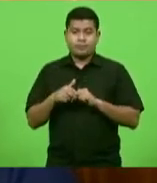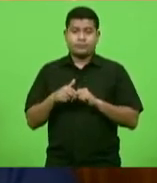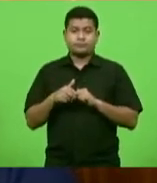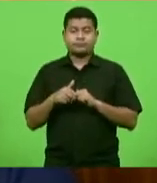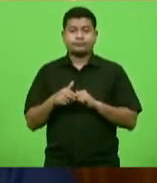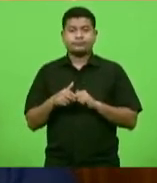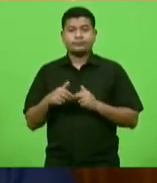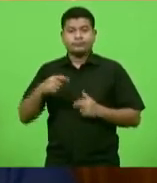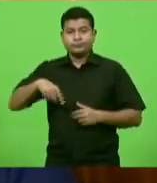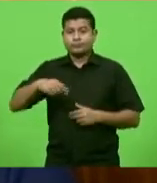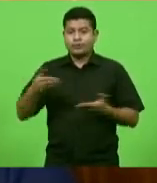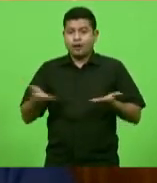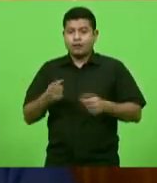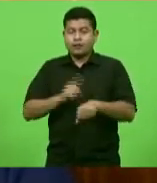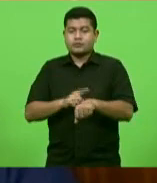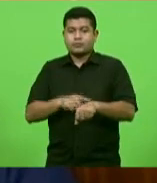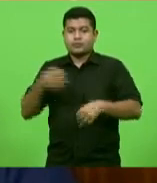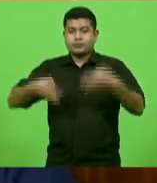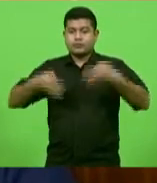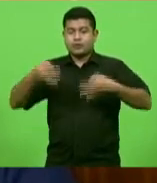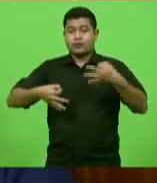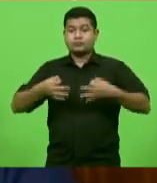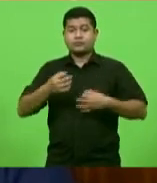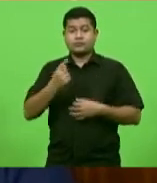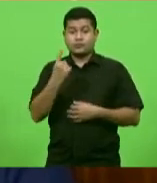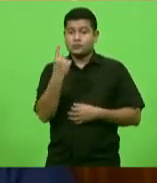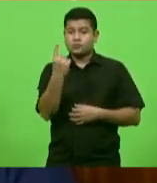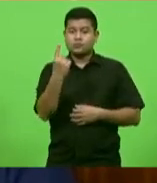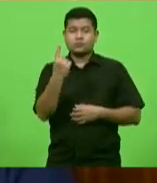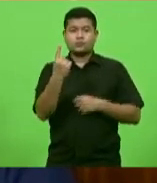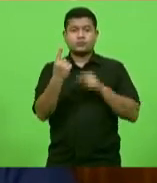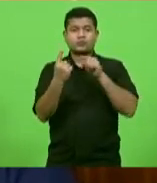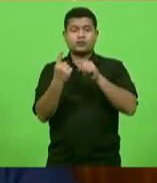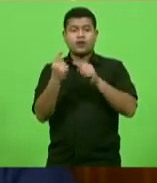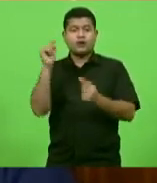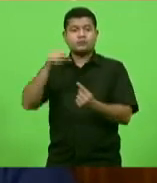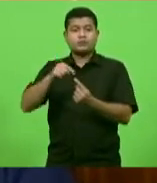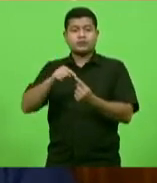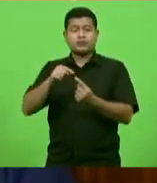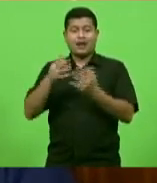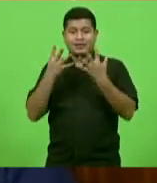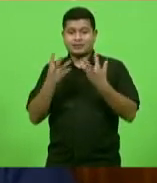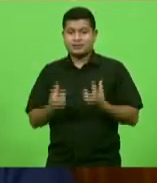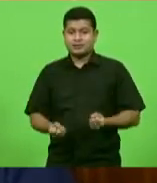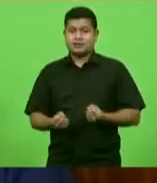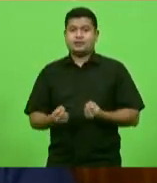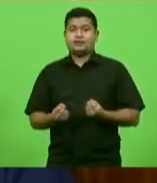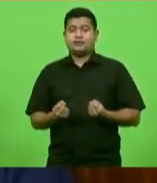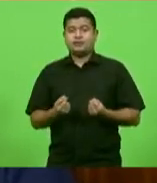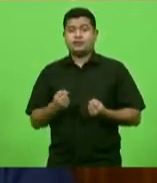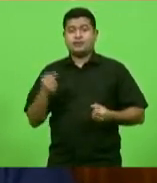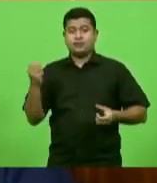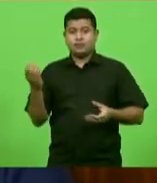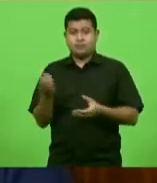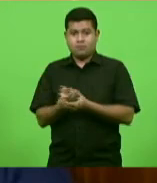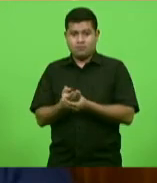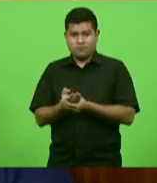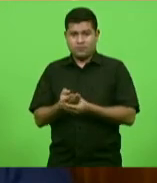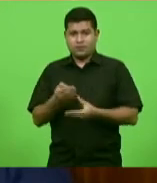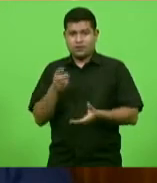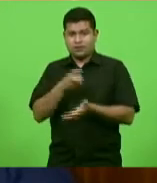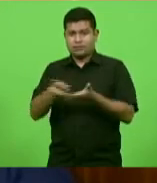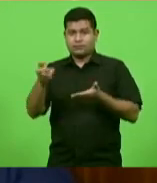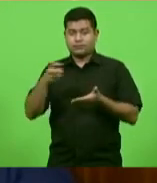que julgamos unicamente, volto a repetir, unicamente a admissibilidade de um processo de